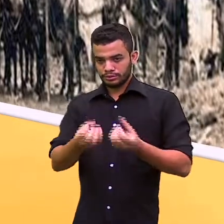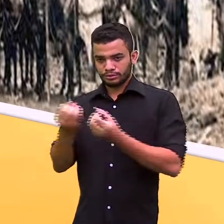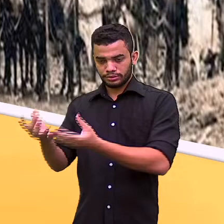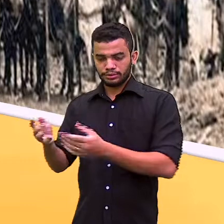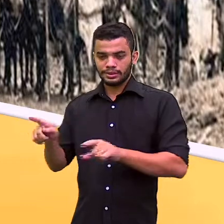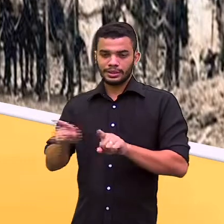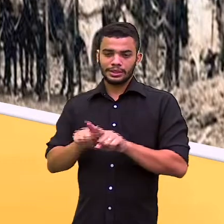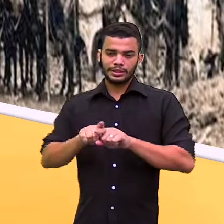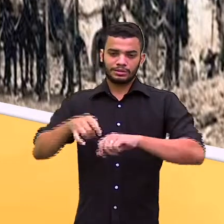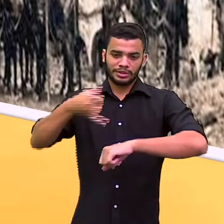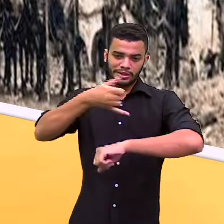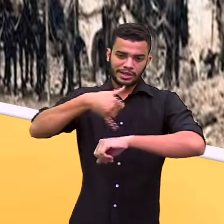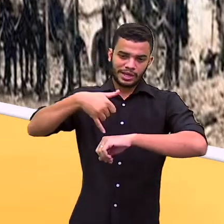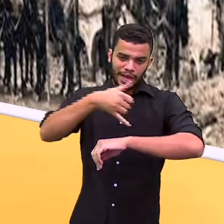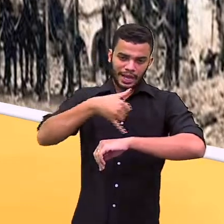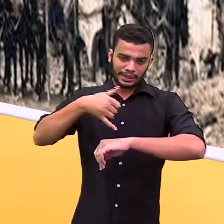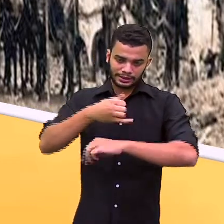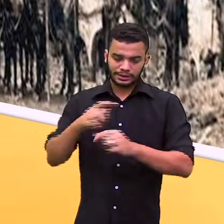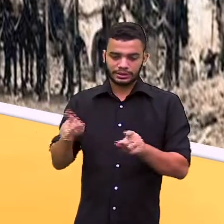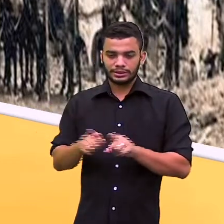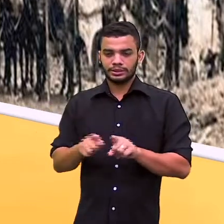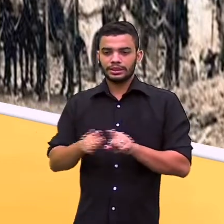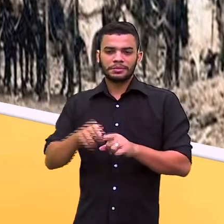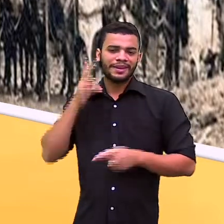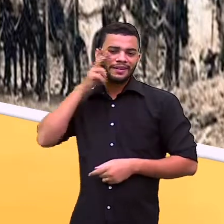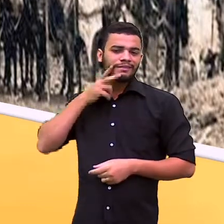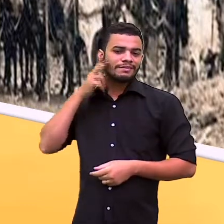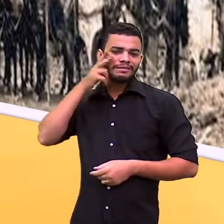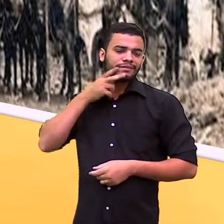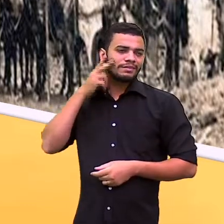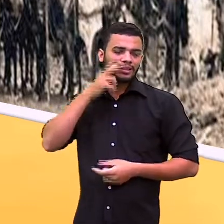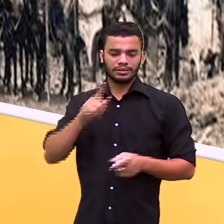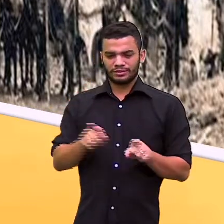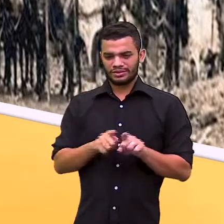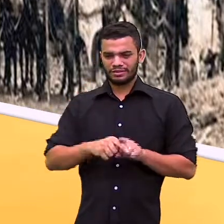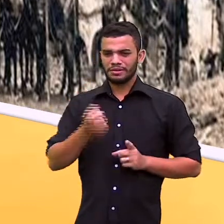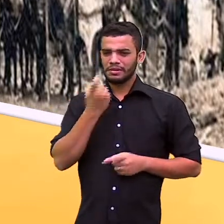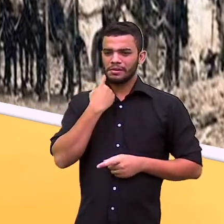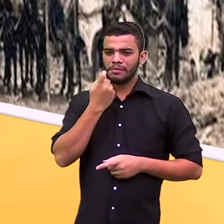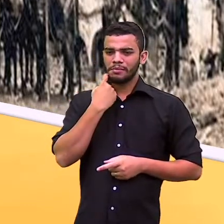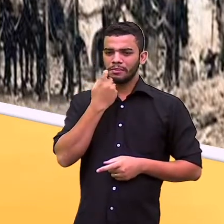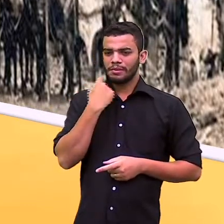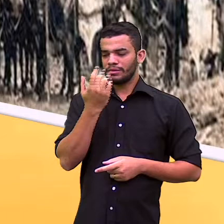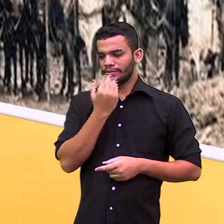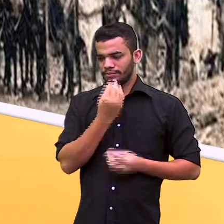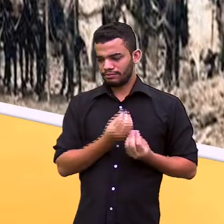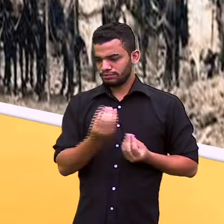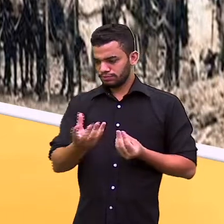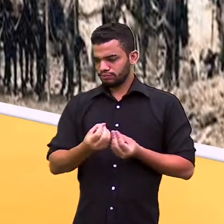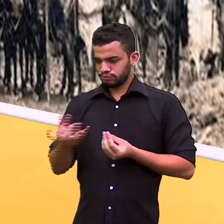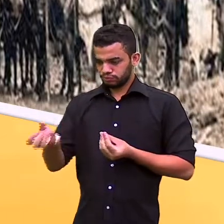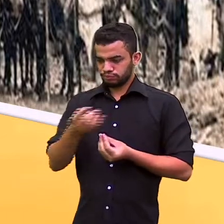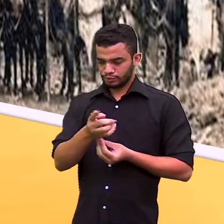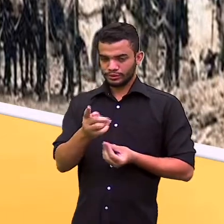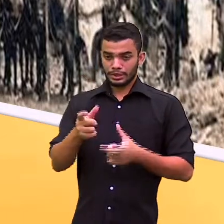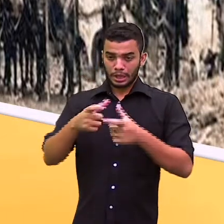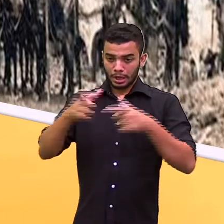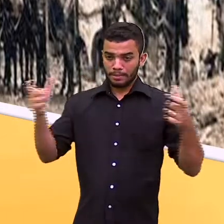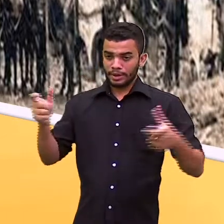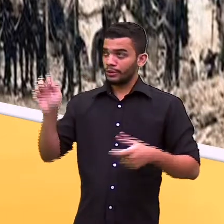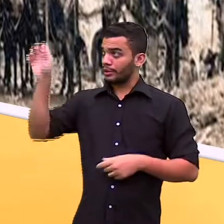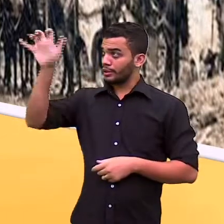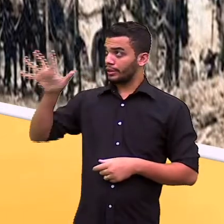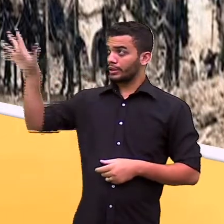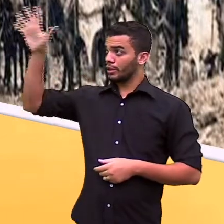tecidos, peixes secos e outros itens trazidos da Europa por este mesmo caminho. O ouro e o